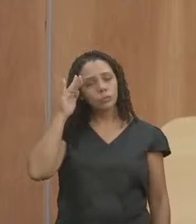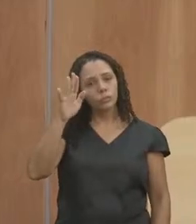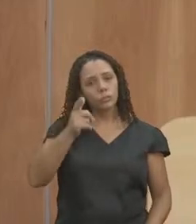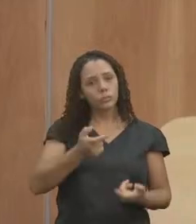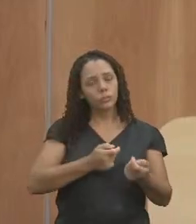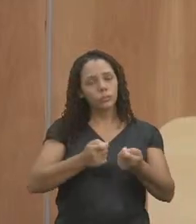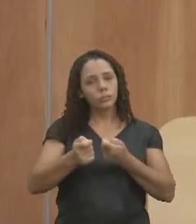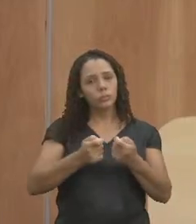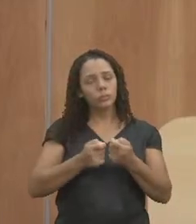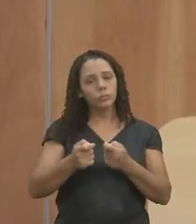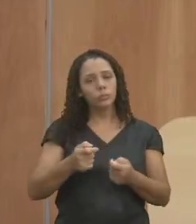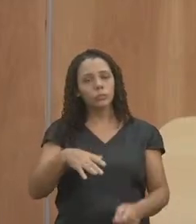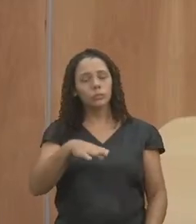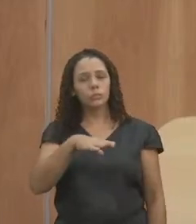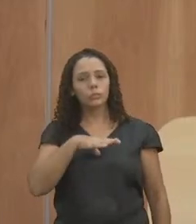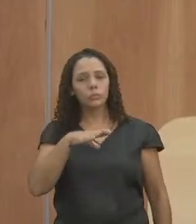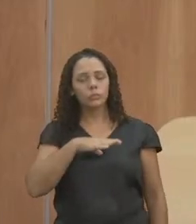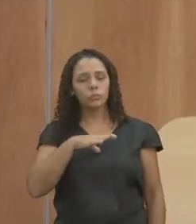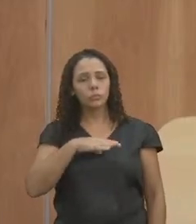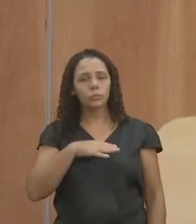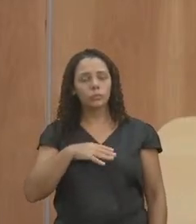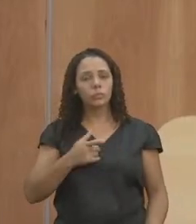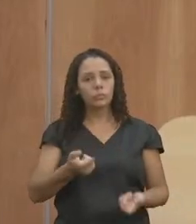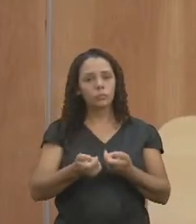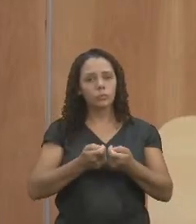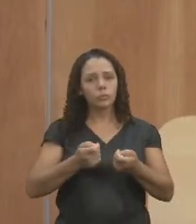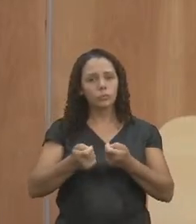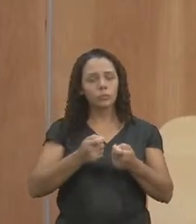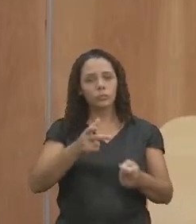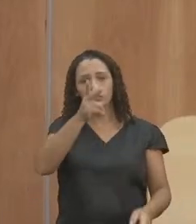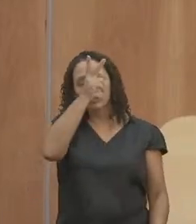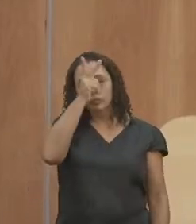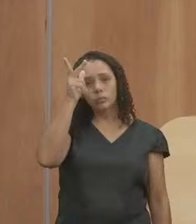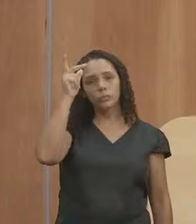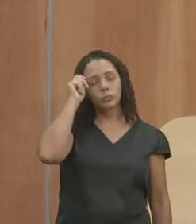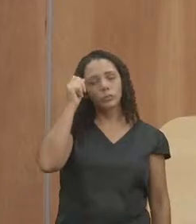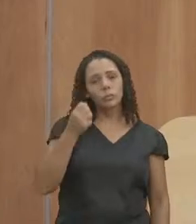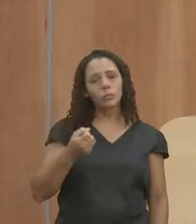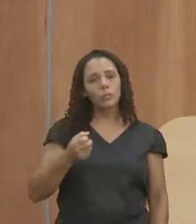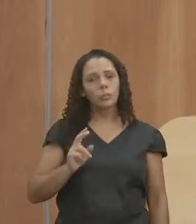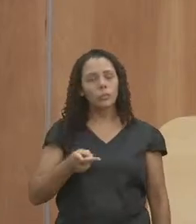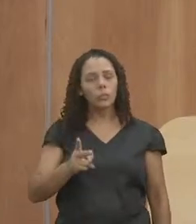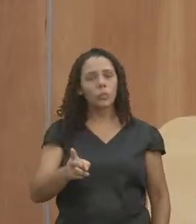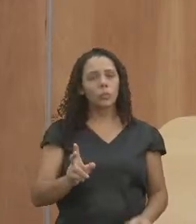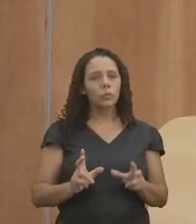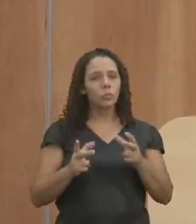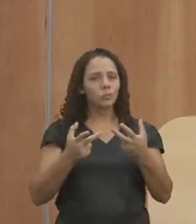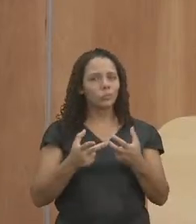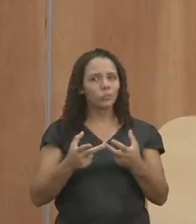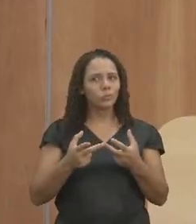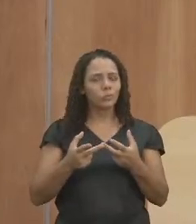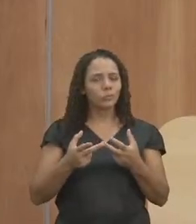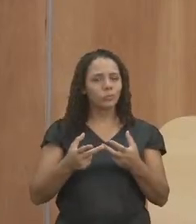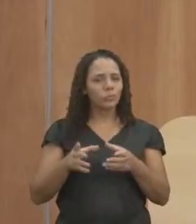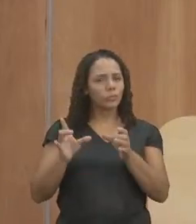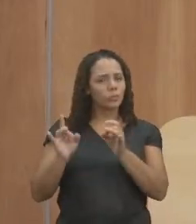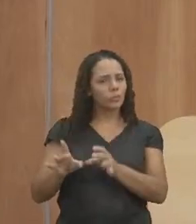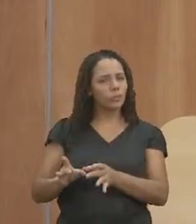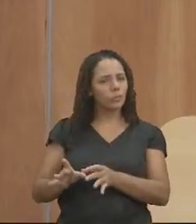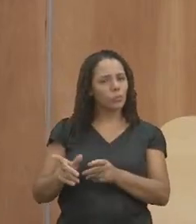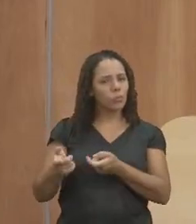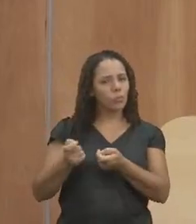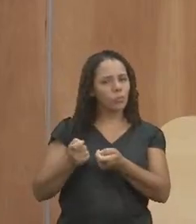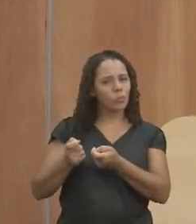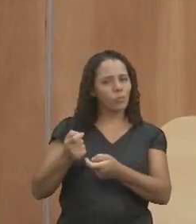nosso município. É a Câmara responsável por controlar a Prefeitura. Sempre que a Câmara deixa de fazer esse controle, deixa de